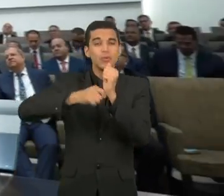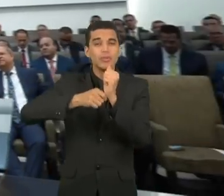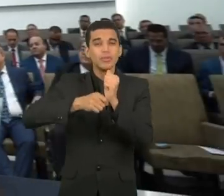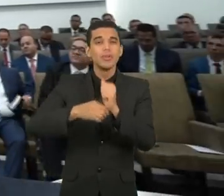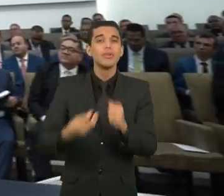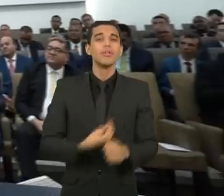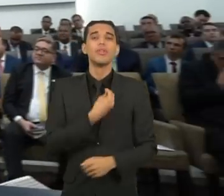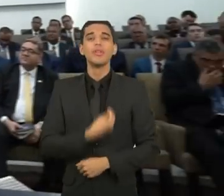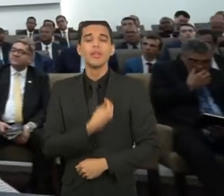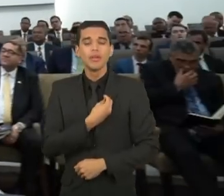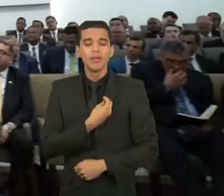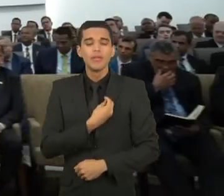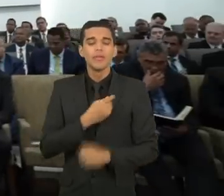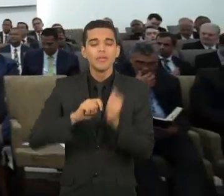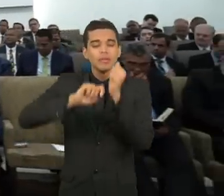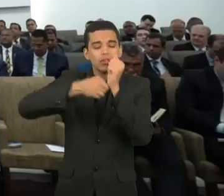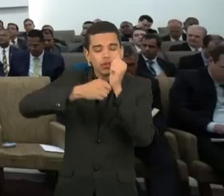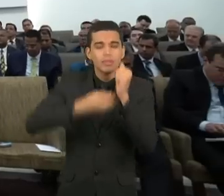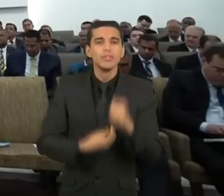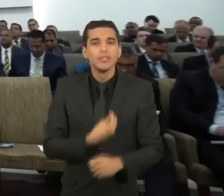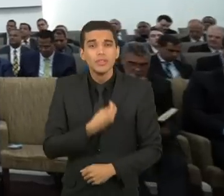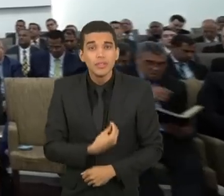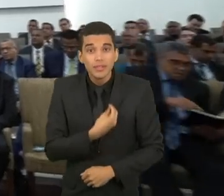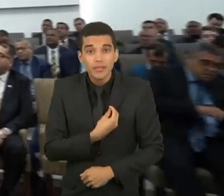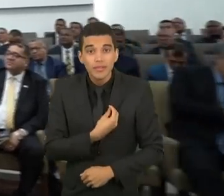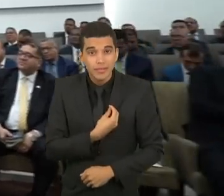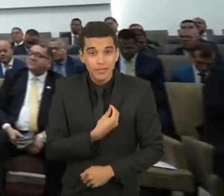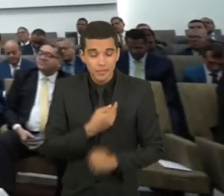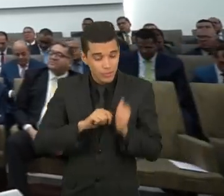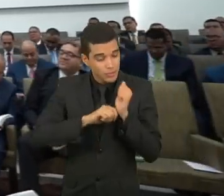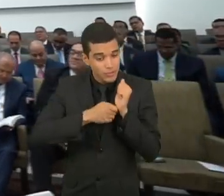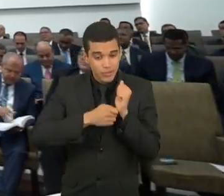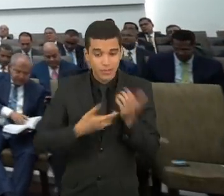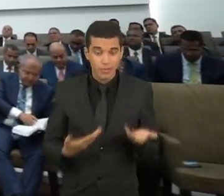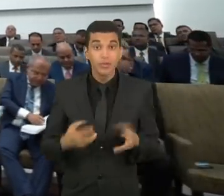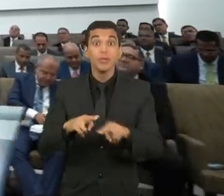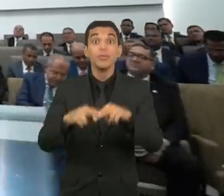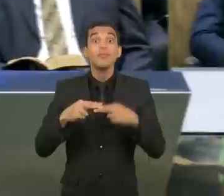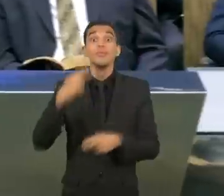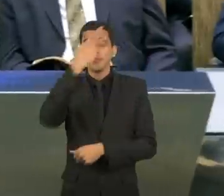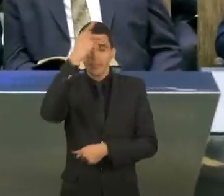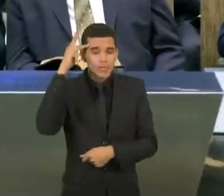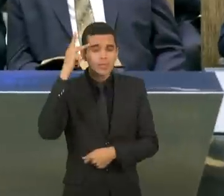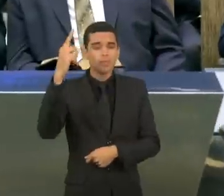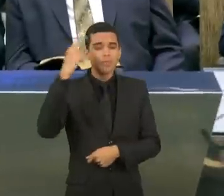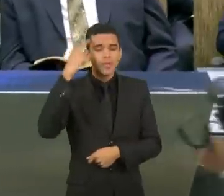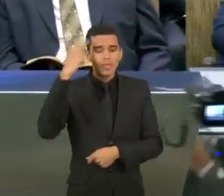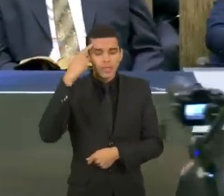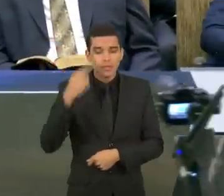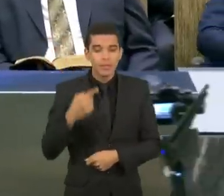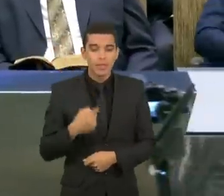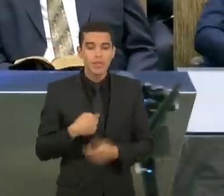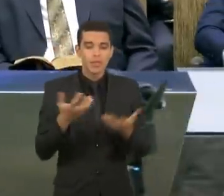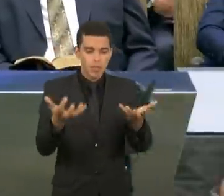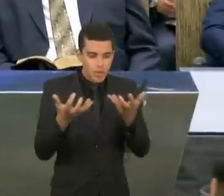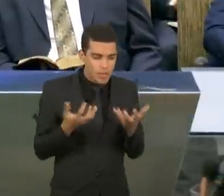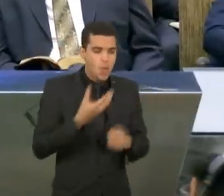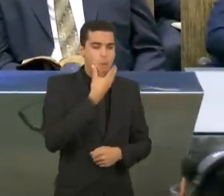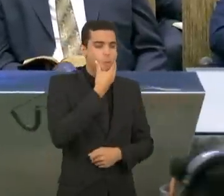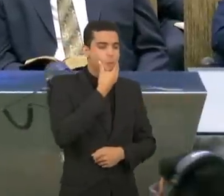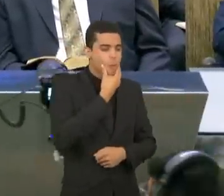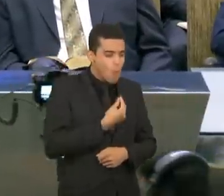quê? Segredo da vida. É por isso que o homem quer. Eu quero que o homem tenha neném e não